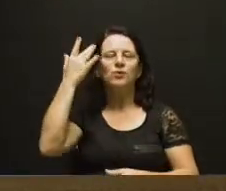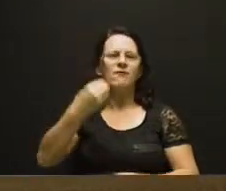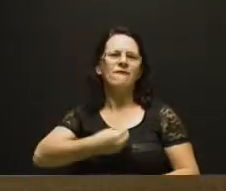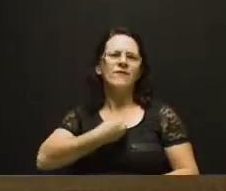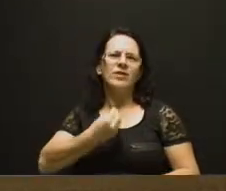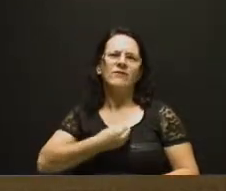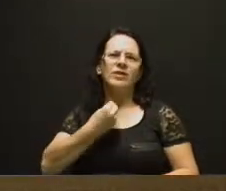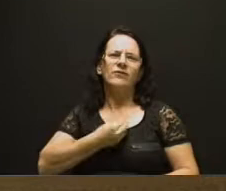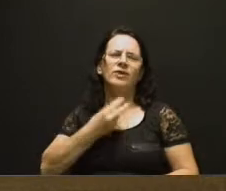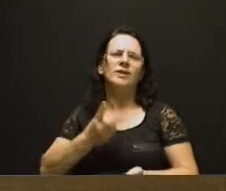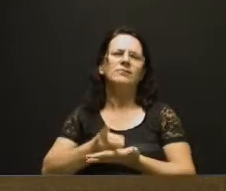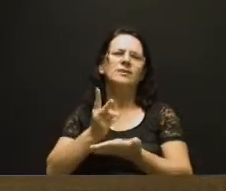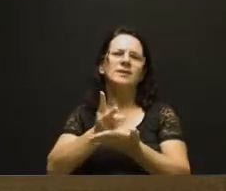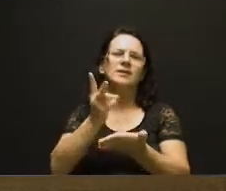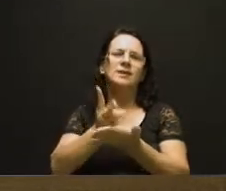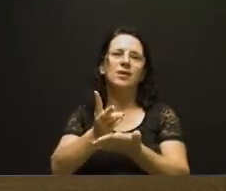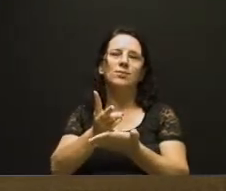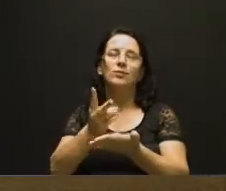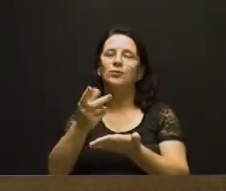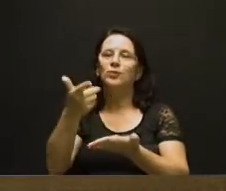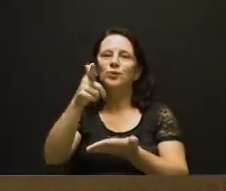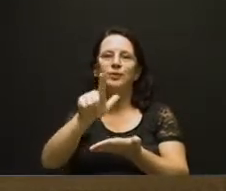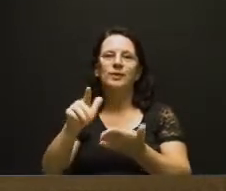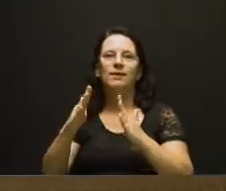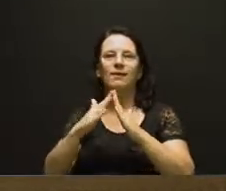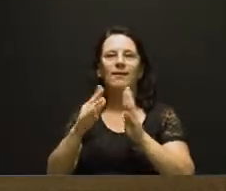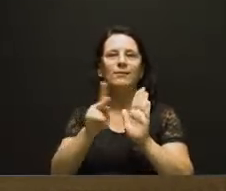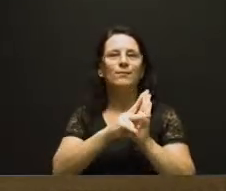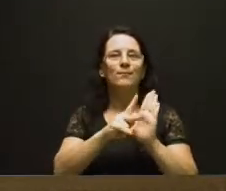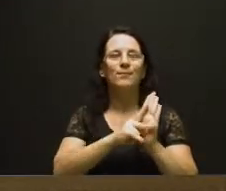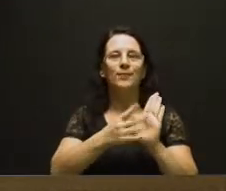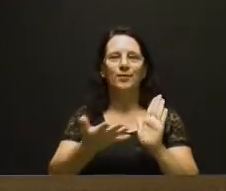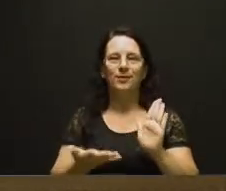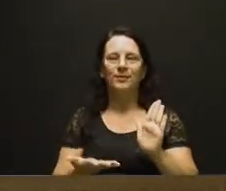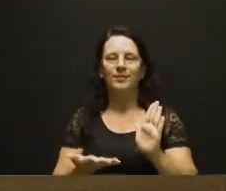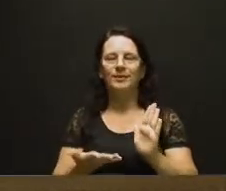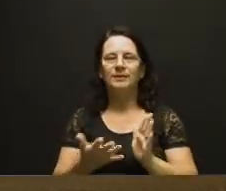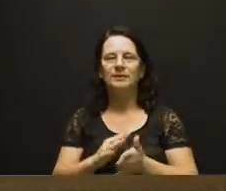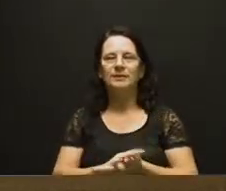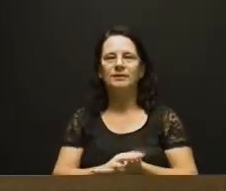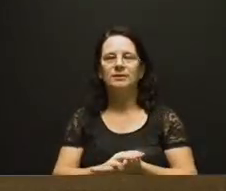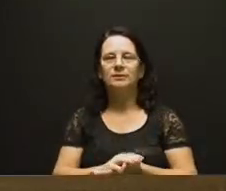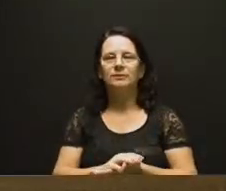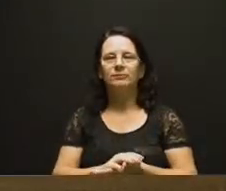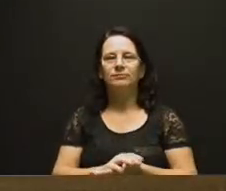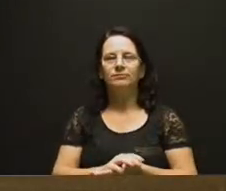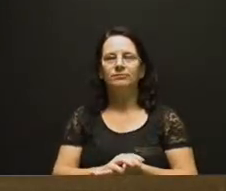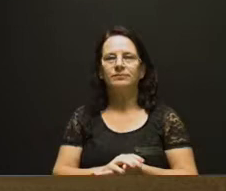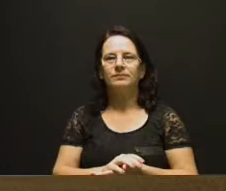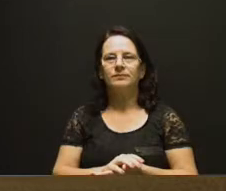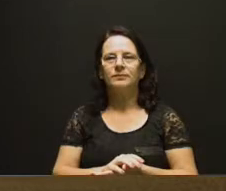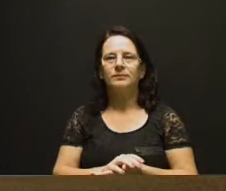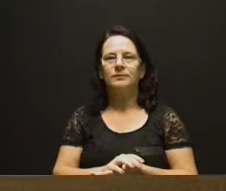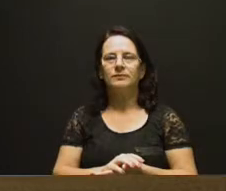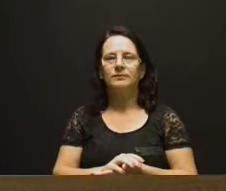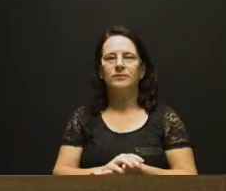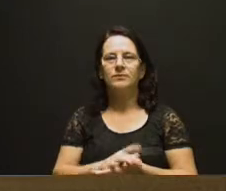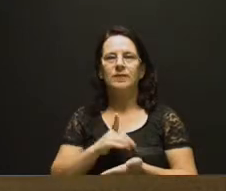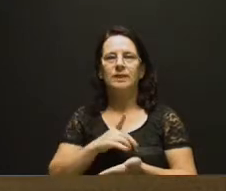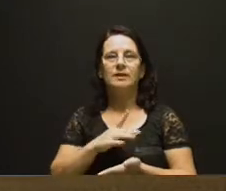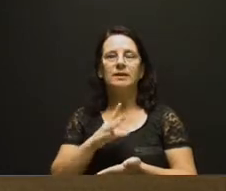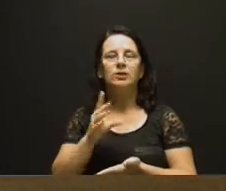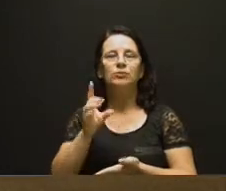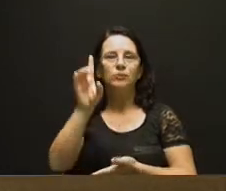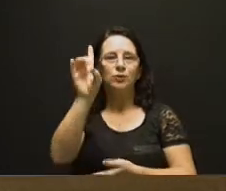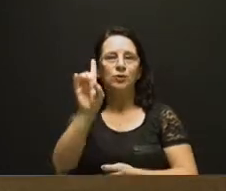casa própria falo isso por por analogia para nós ela é transportar vamos ver se desses direitos consagrados